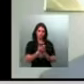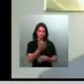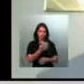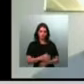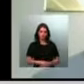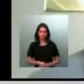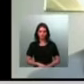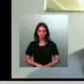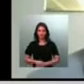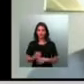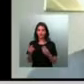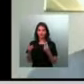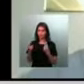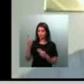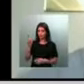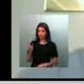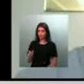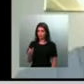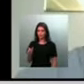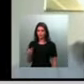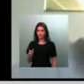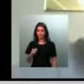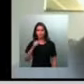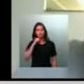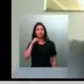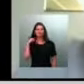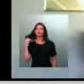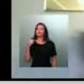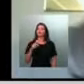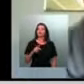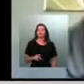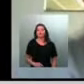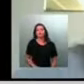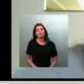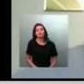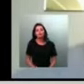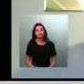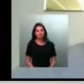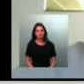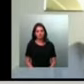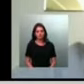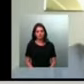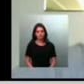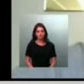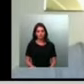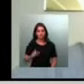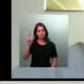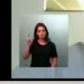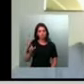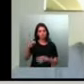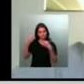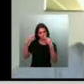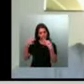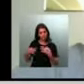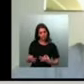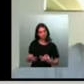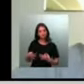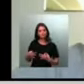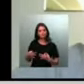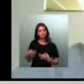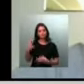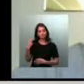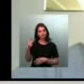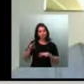Assim como vossa excelência bem o fez, corretamente, até pela sua formação